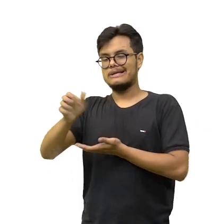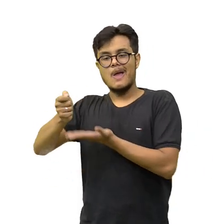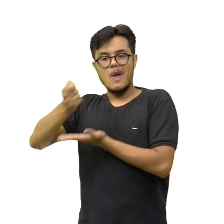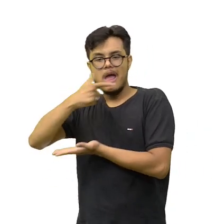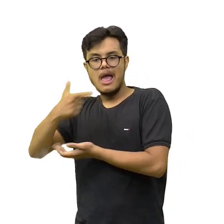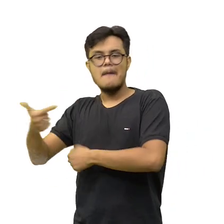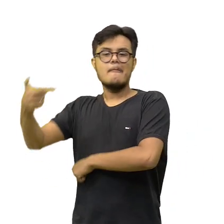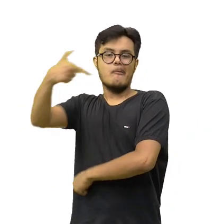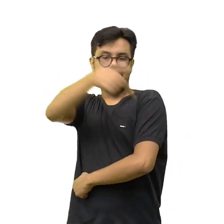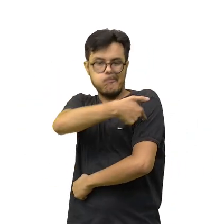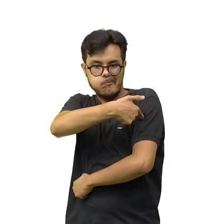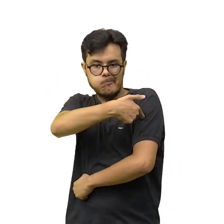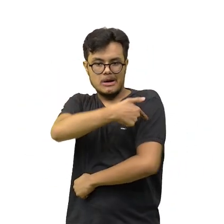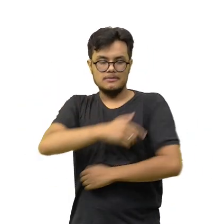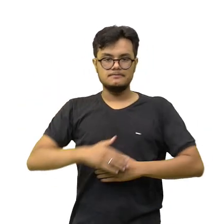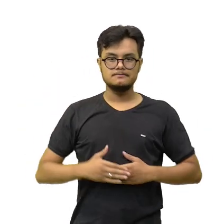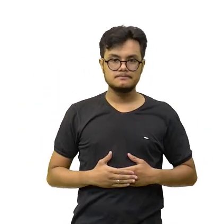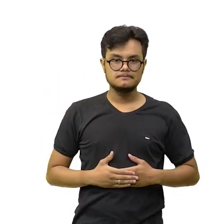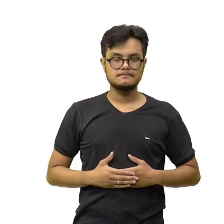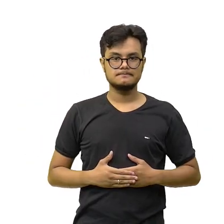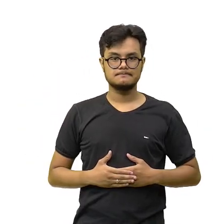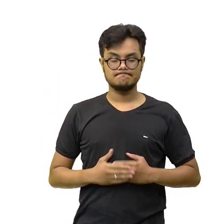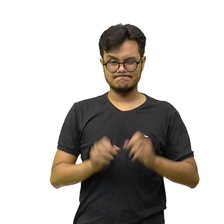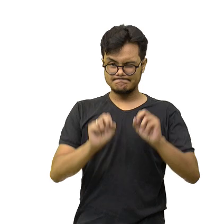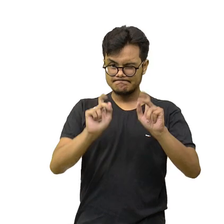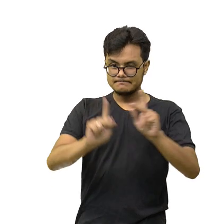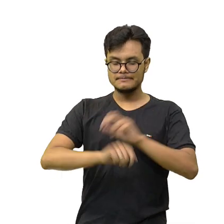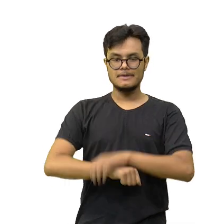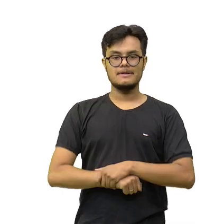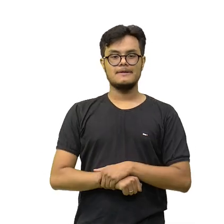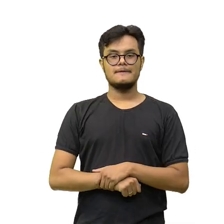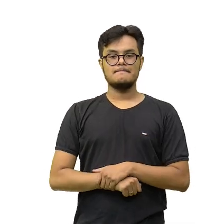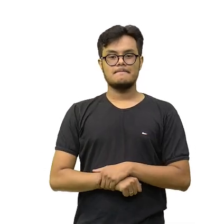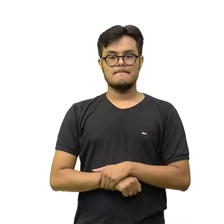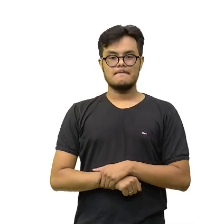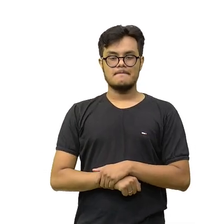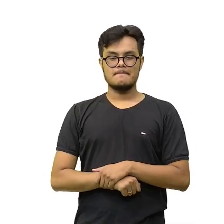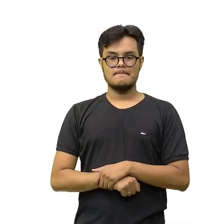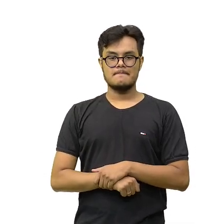Reposição de insulina. Chamamos esse cara de